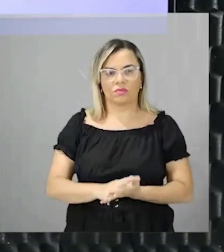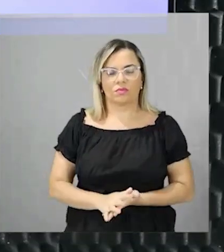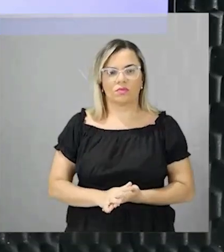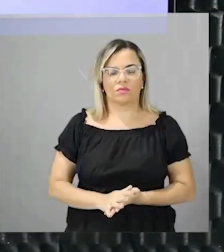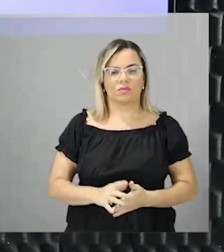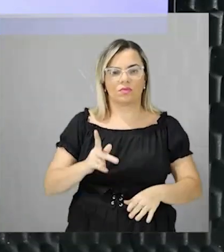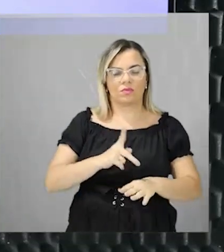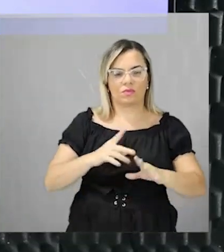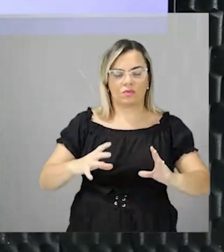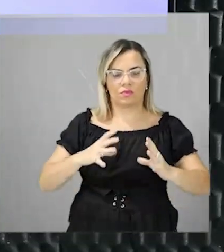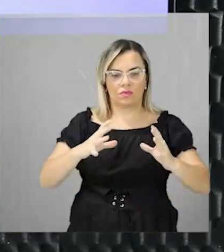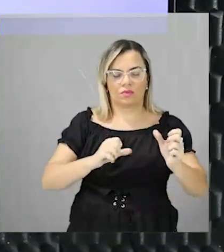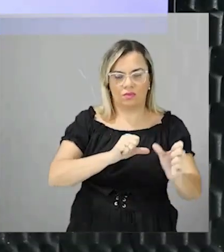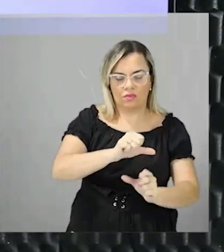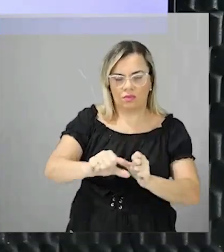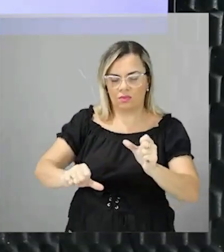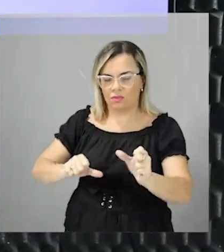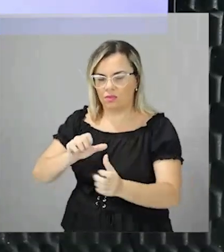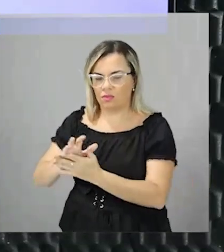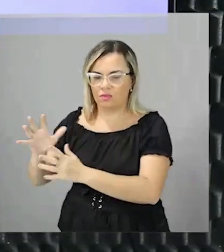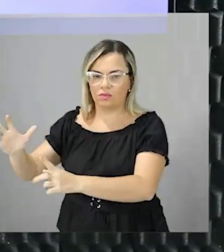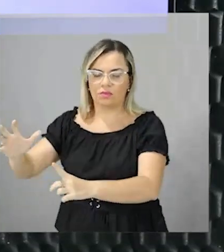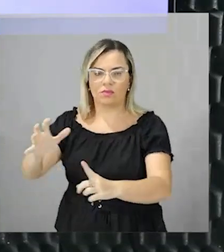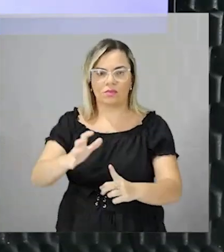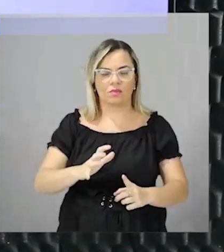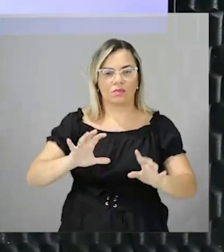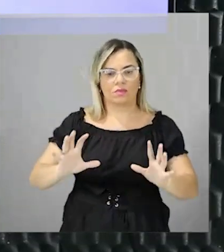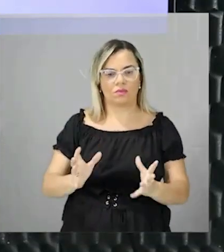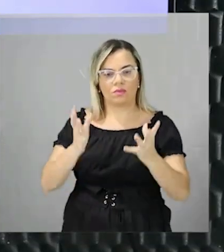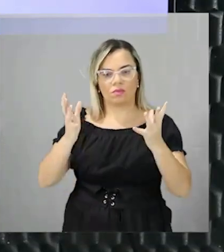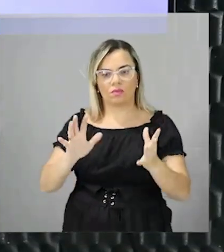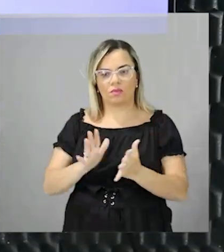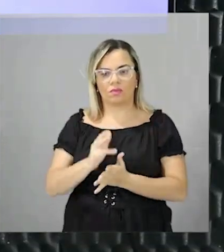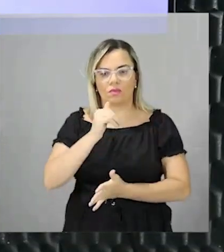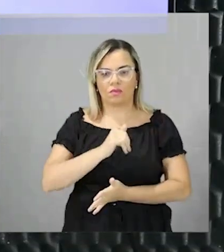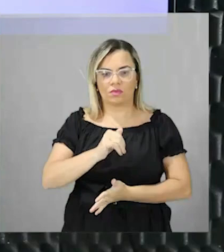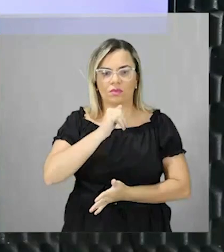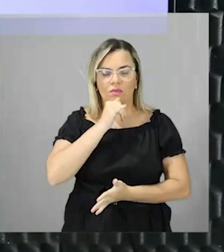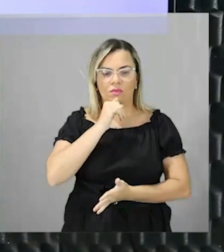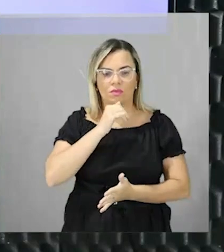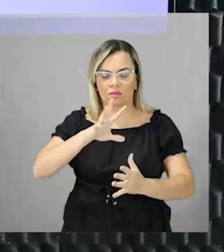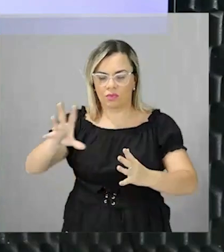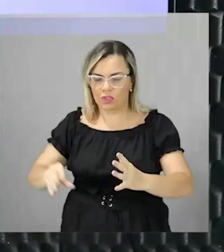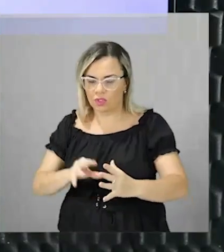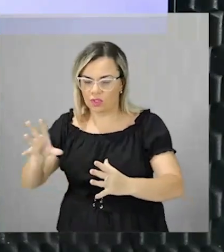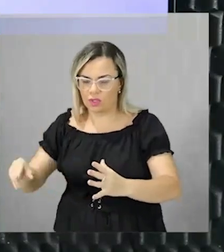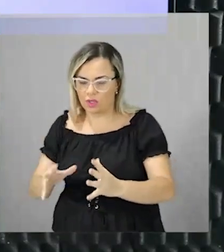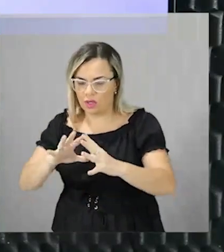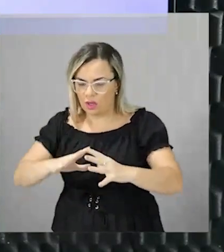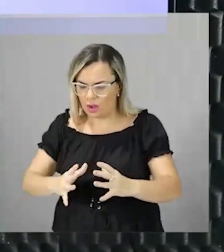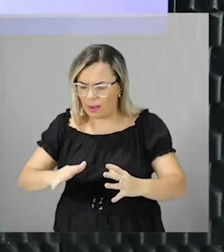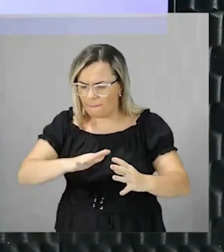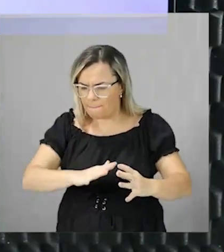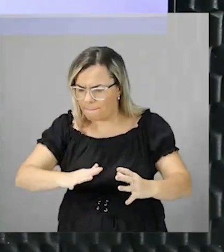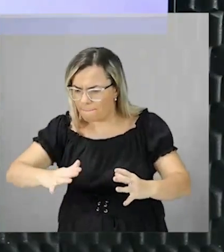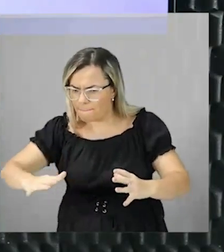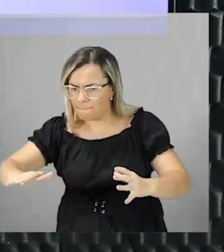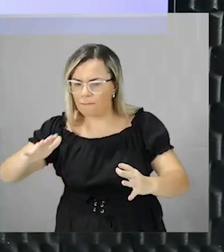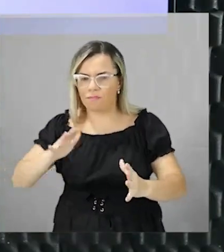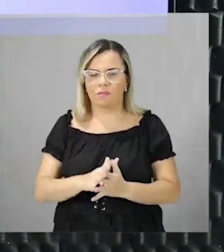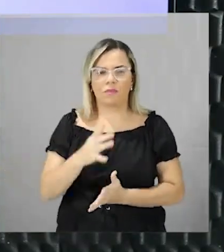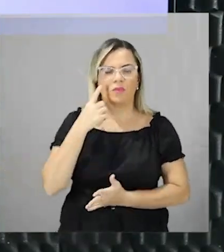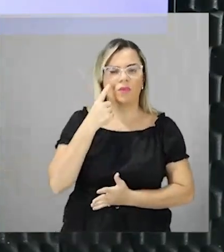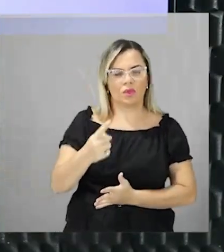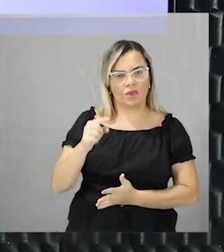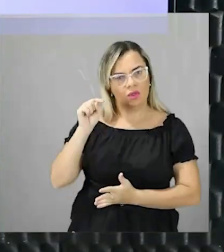constantemente transformadas através da ação desses elementos e vão aí, por exemplo, se depositar em regiões mais baixas. Veja bem que a gente